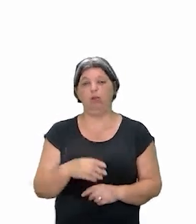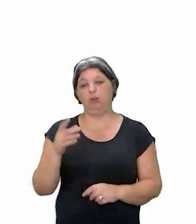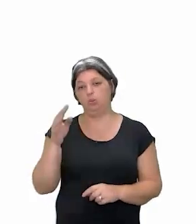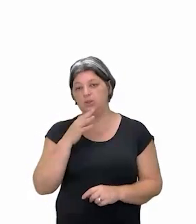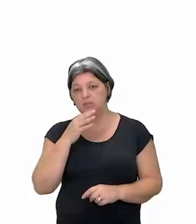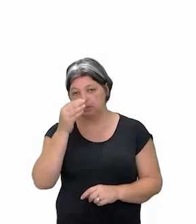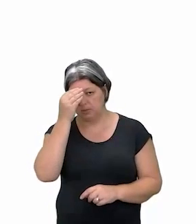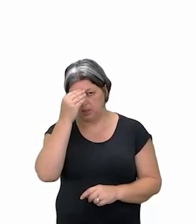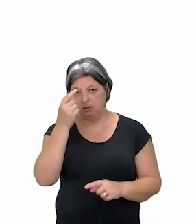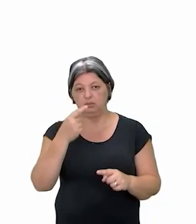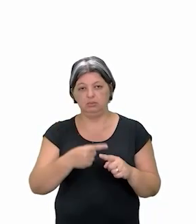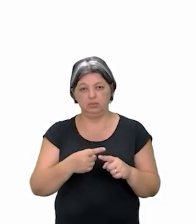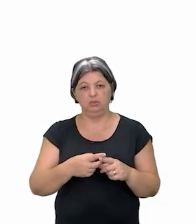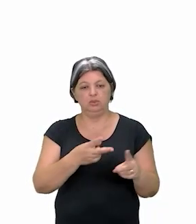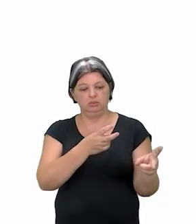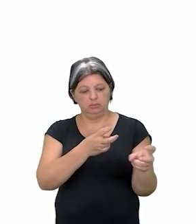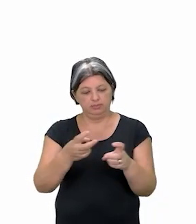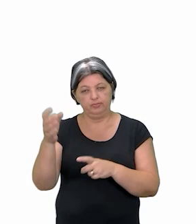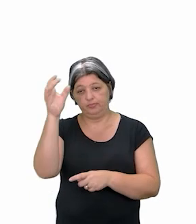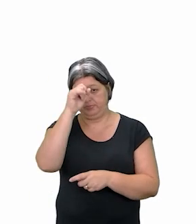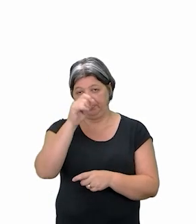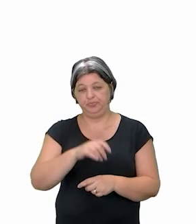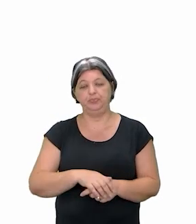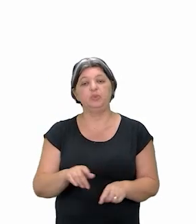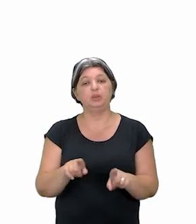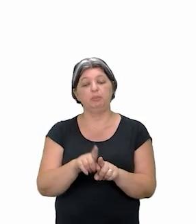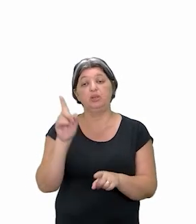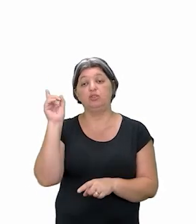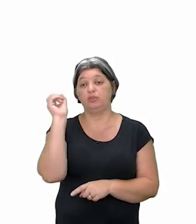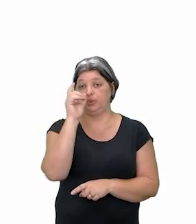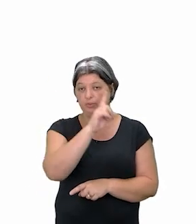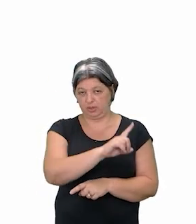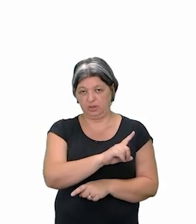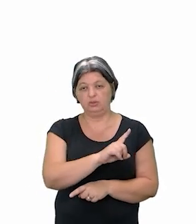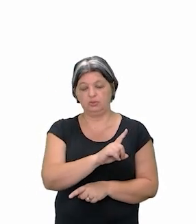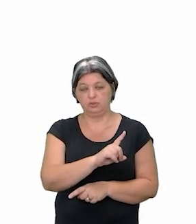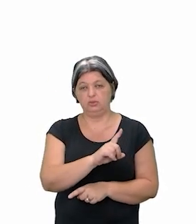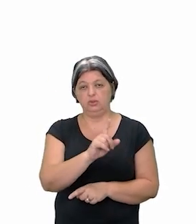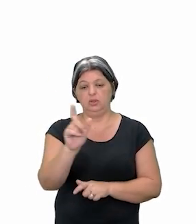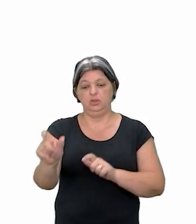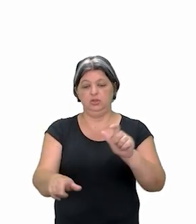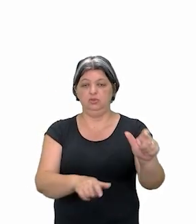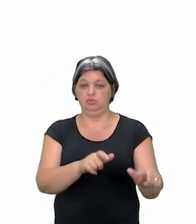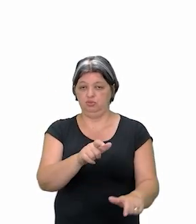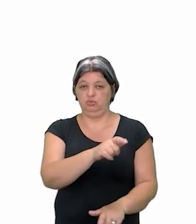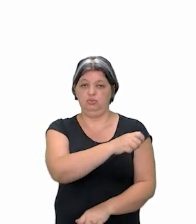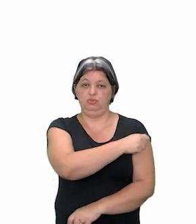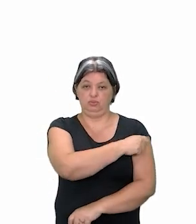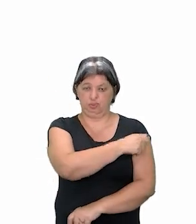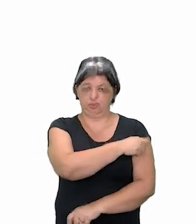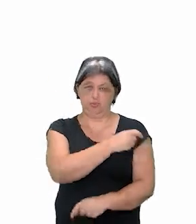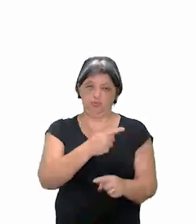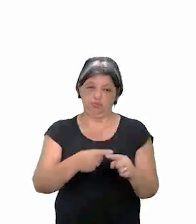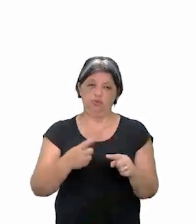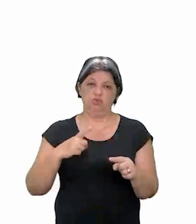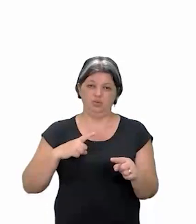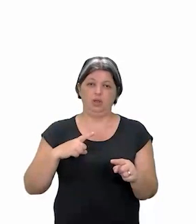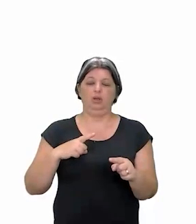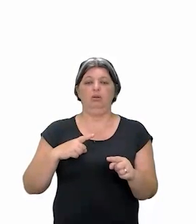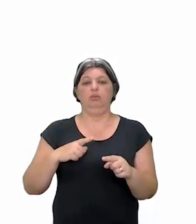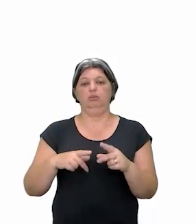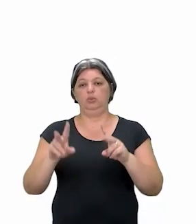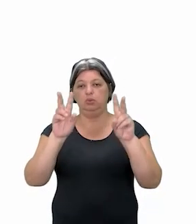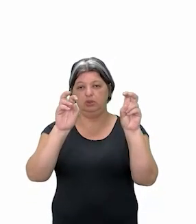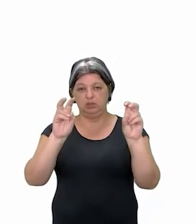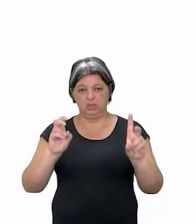podem identificar as aprendizagens e as dificuldades das ou dos estudantes em relação aos conteúdos que já foram desenvolvidos.